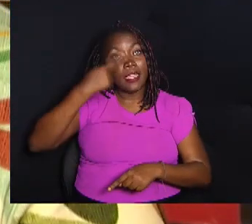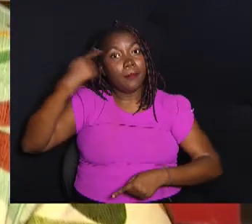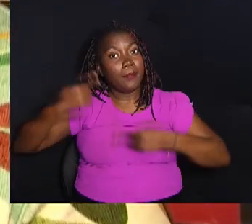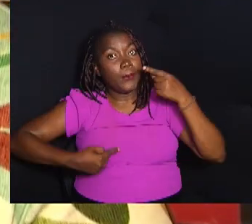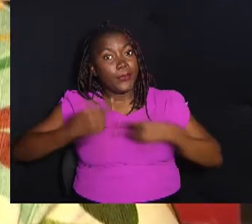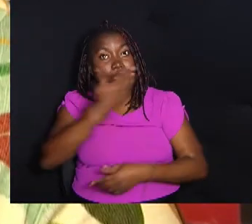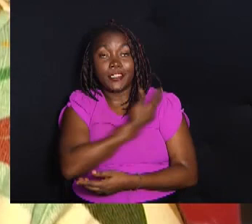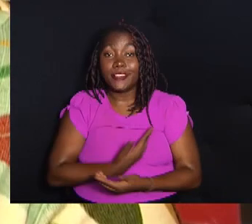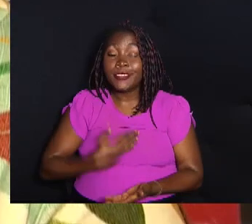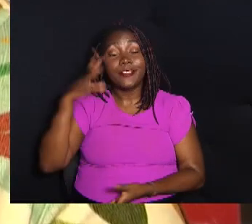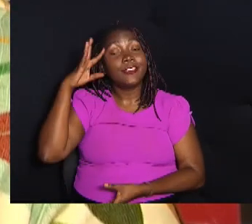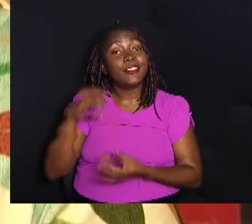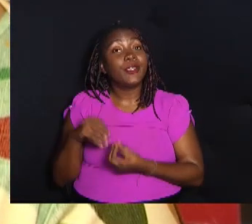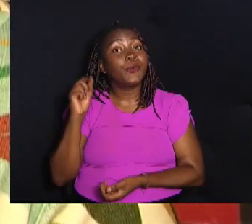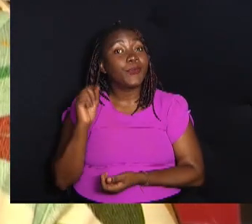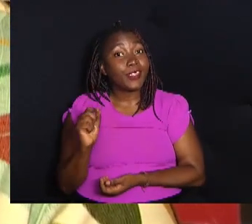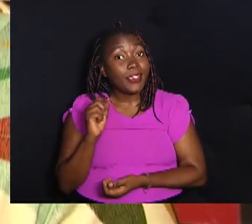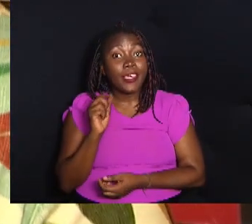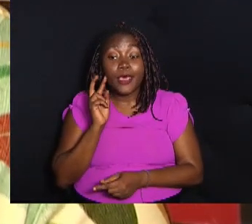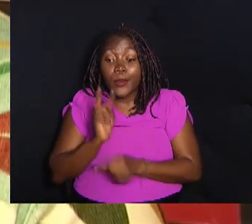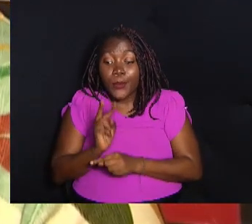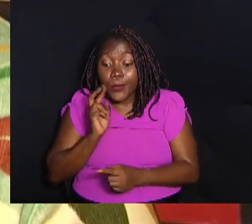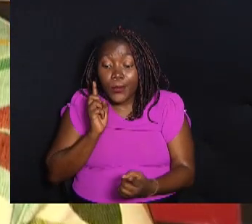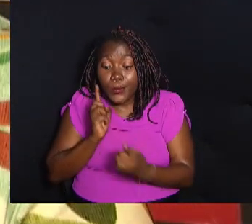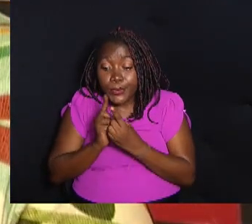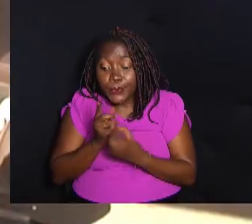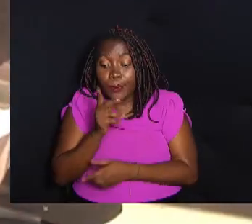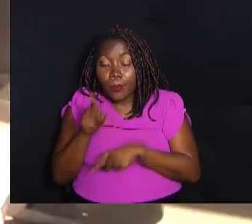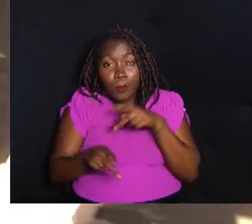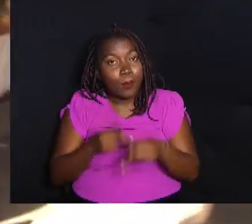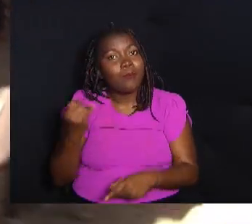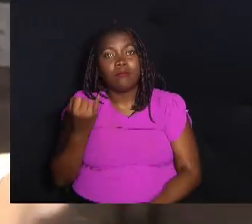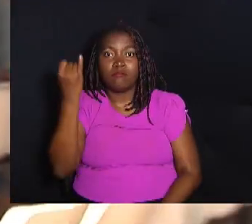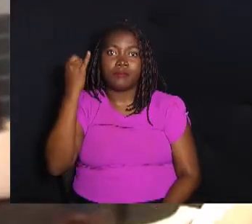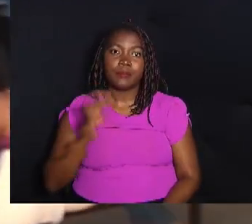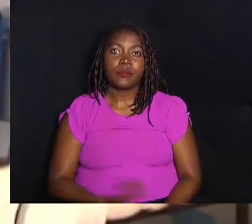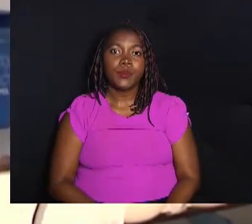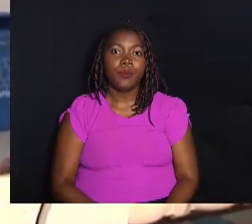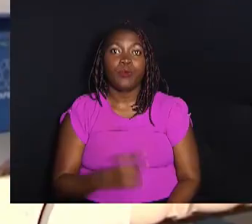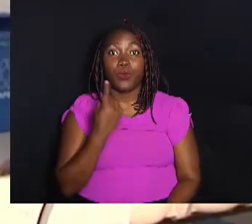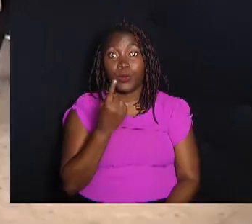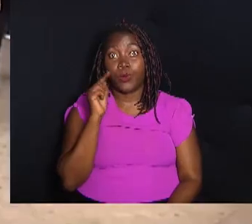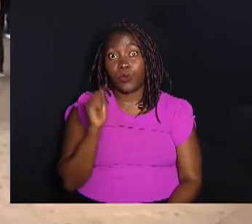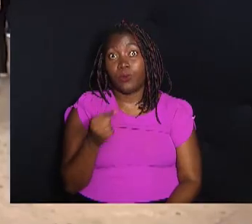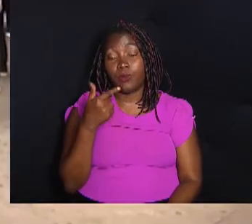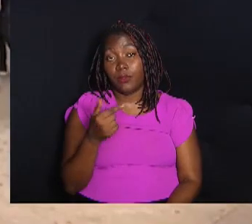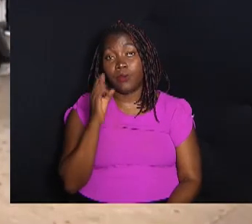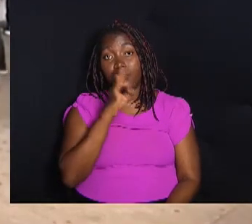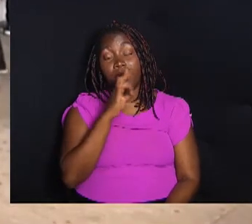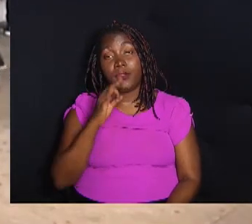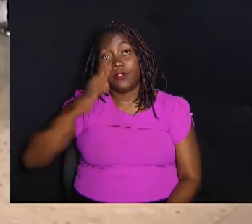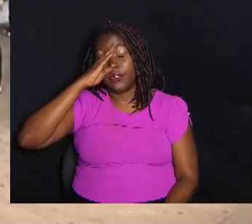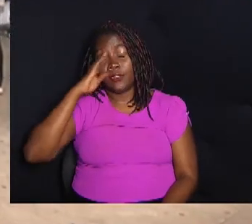e entendo que a consulta pública foi um instrumento importante para isso dos 1.2% destinados